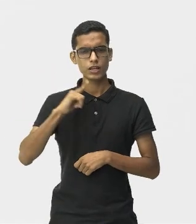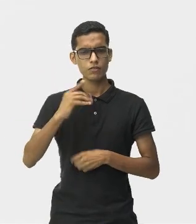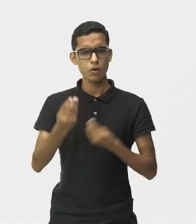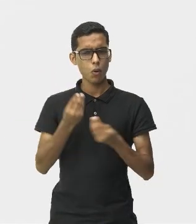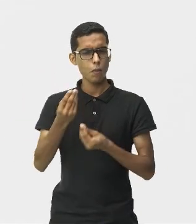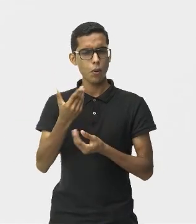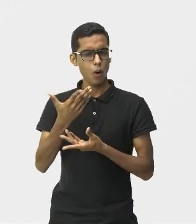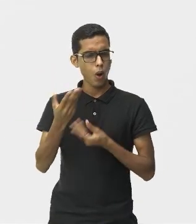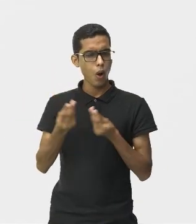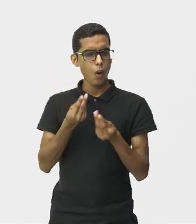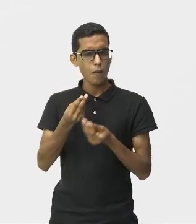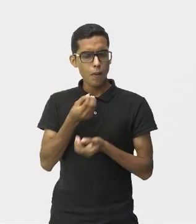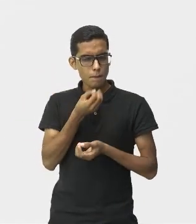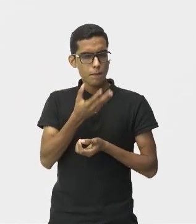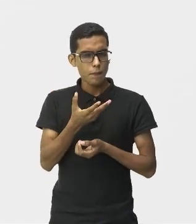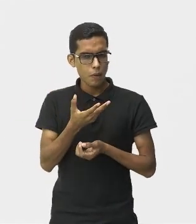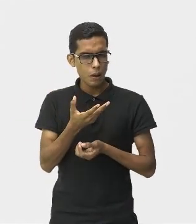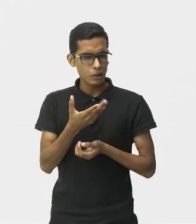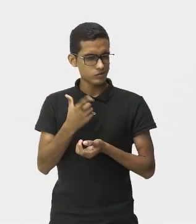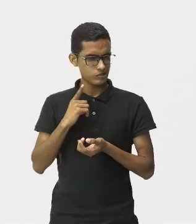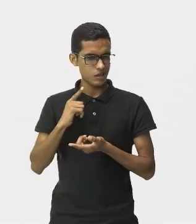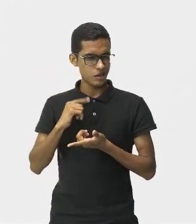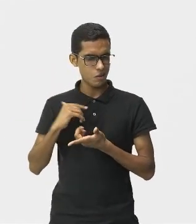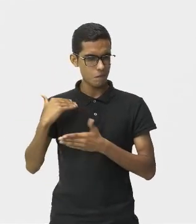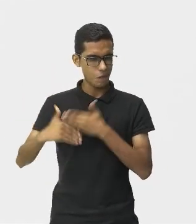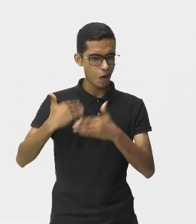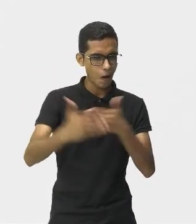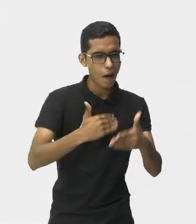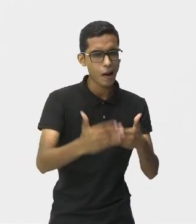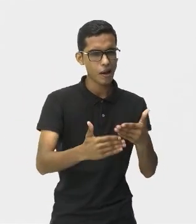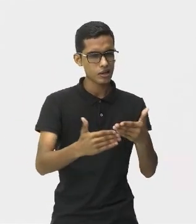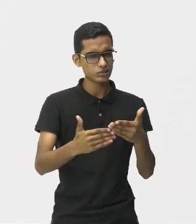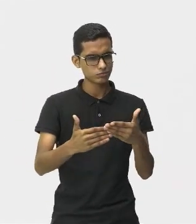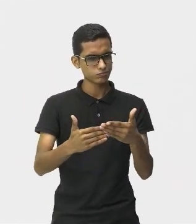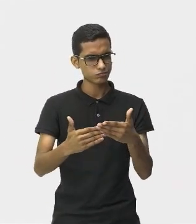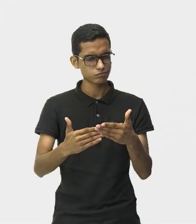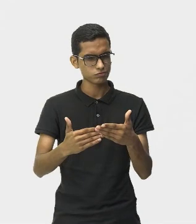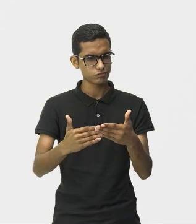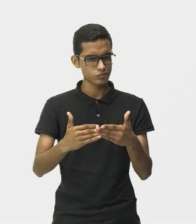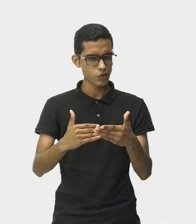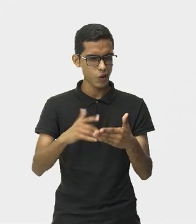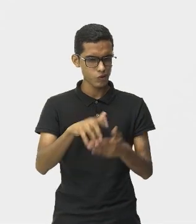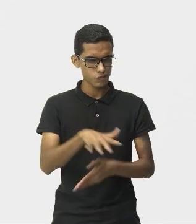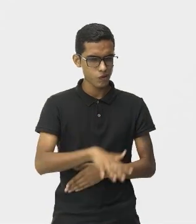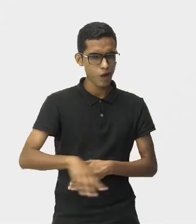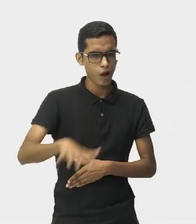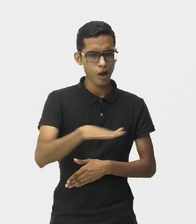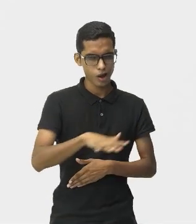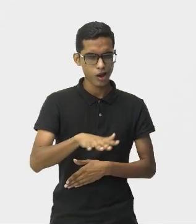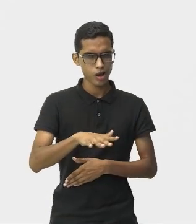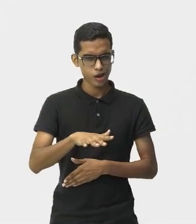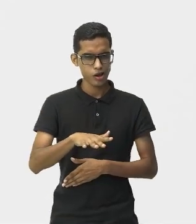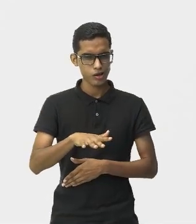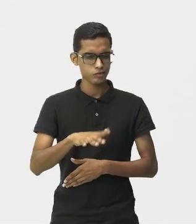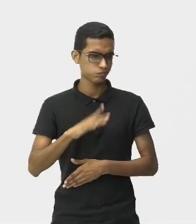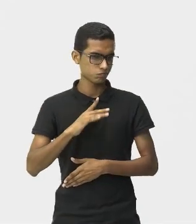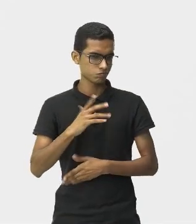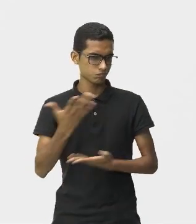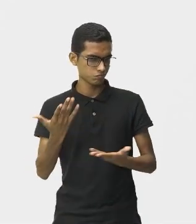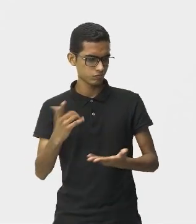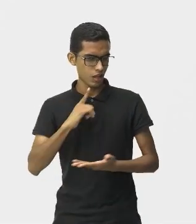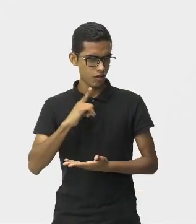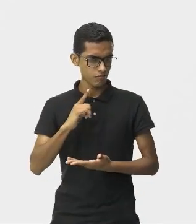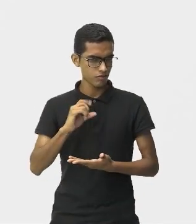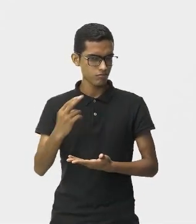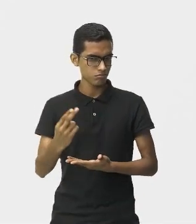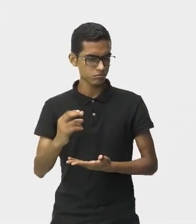Será, galera, que teve grande progresso para a região, diretório e as políticas da Carta Régia, gente? Será que sim ou será que não? Deixa